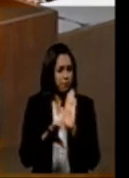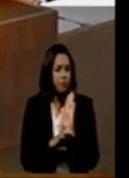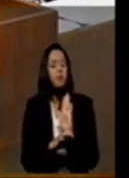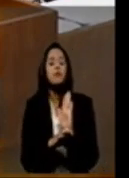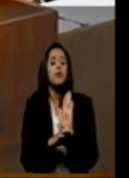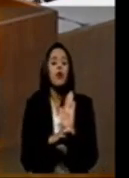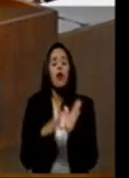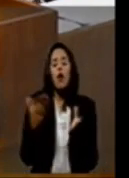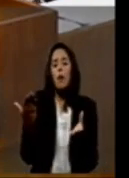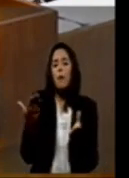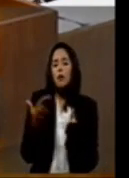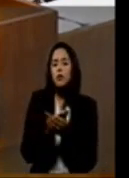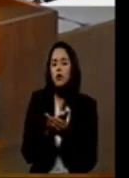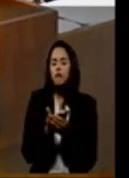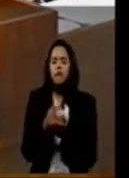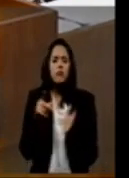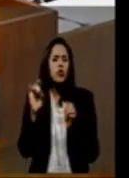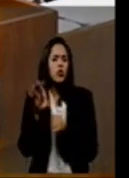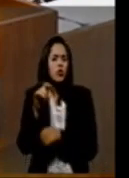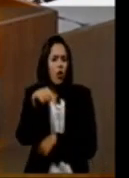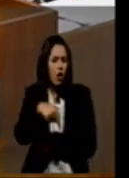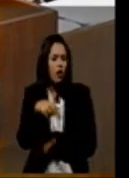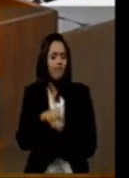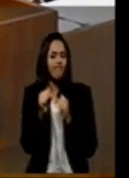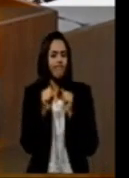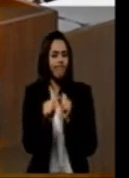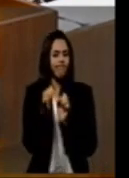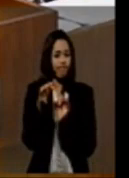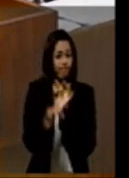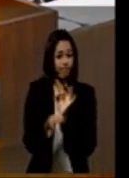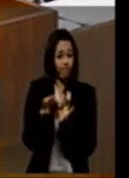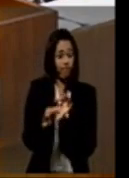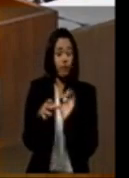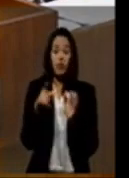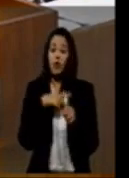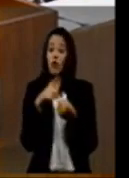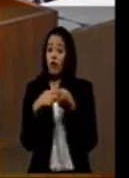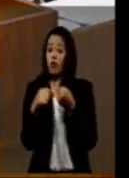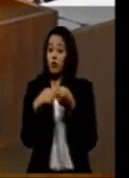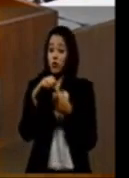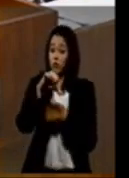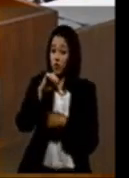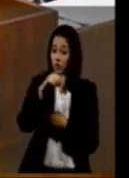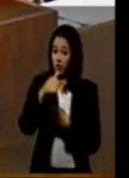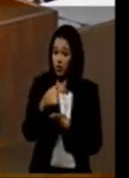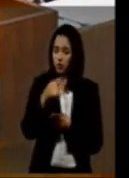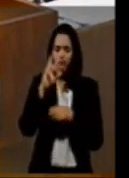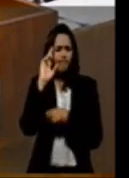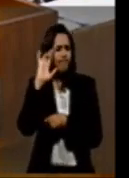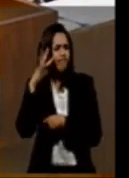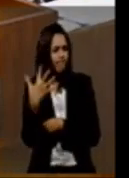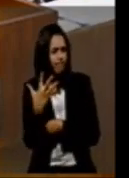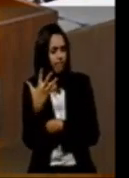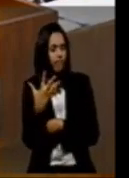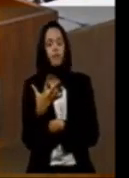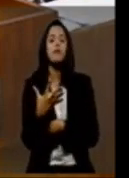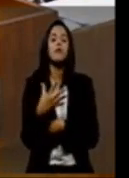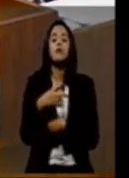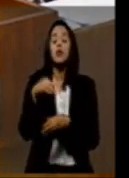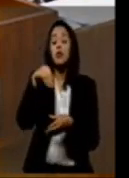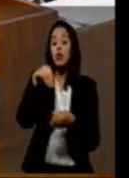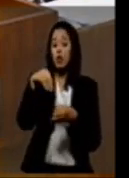processos de controle concentrado para na forma do artigo 97 serem resolvidas na forma